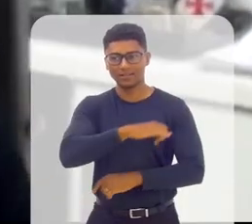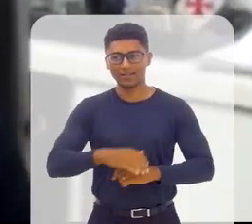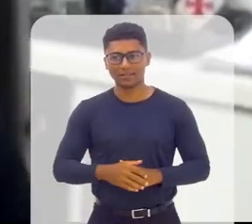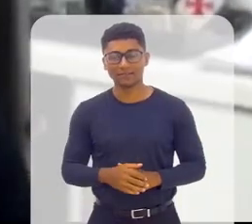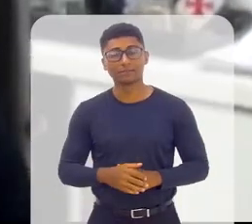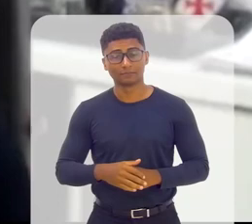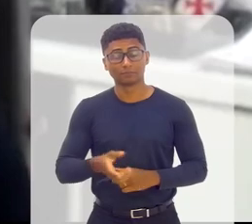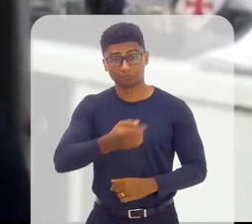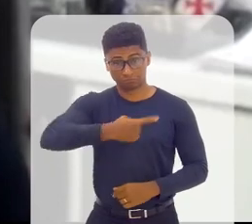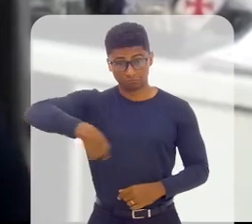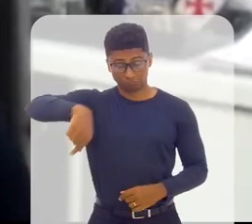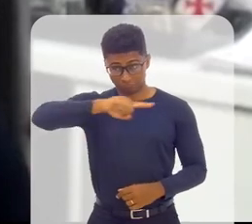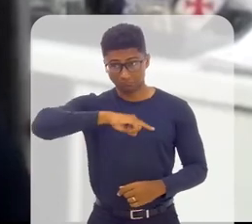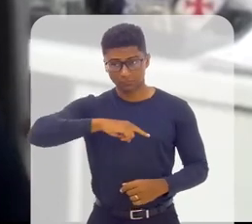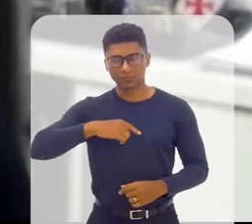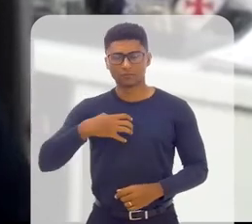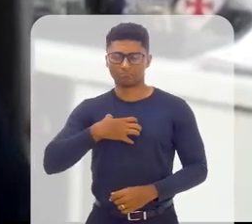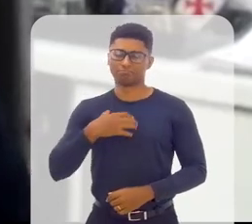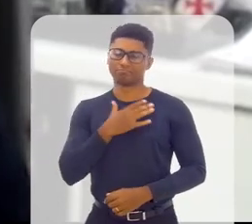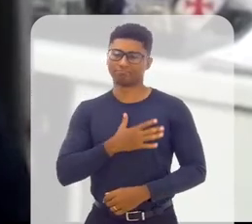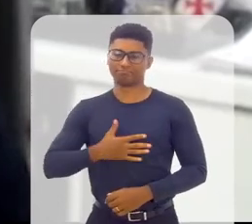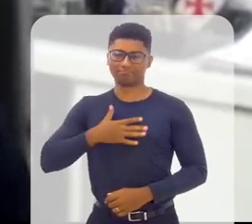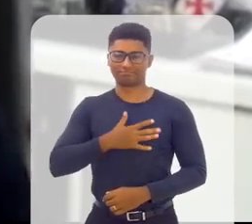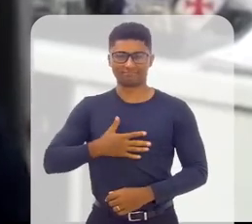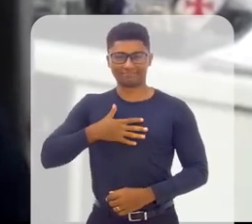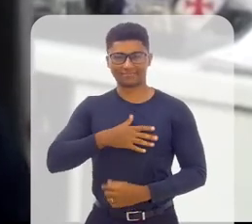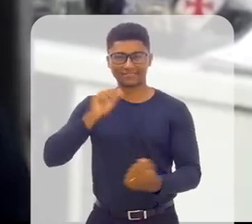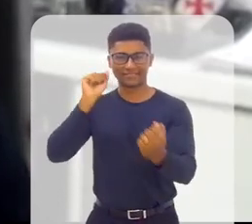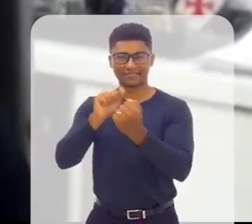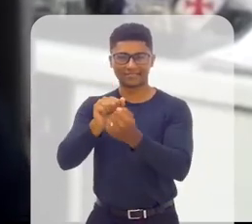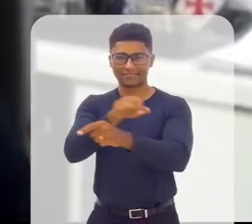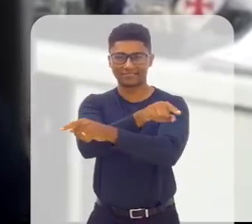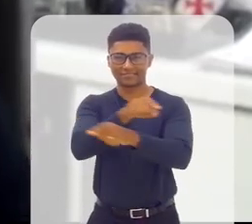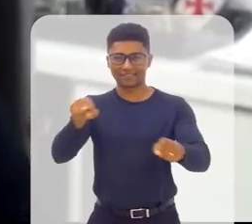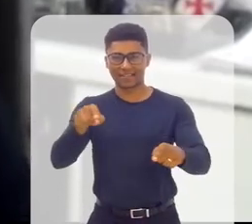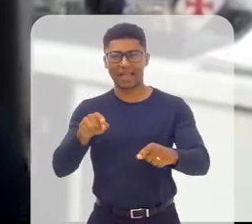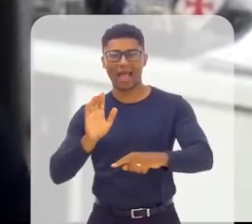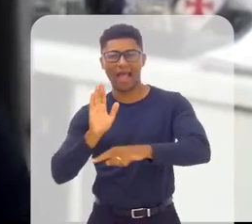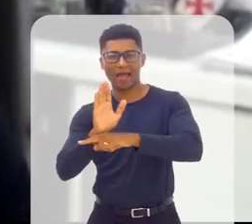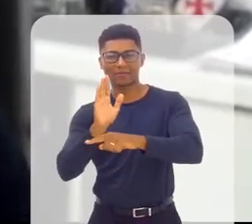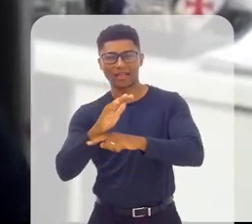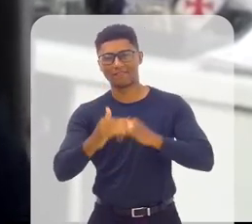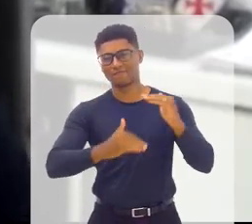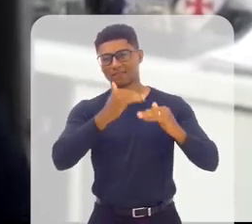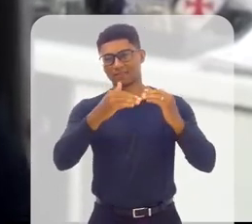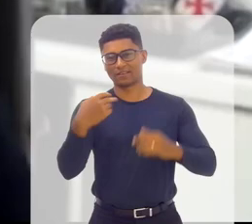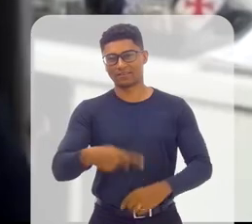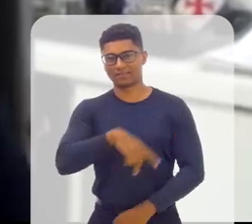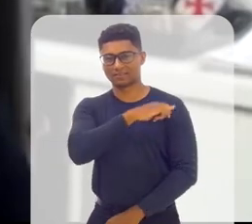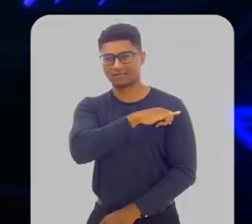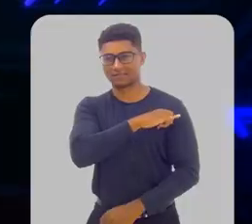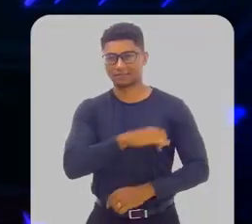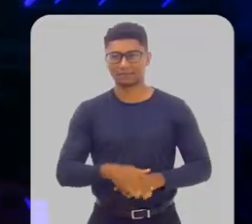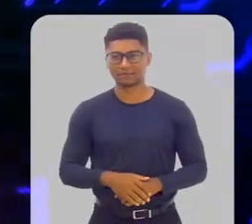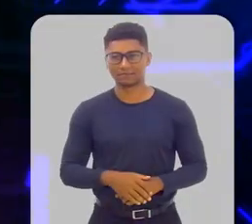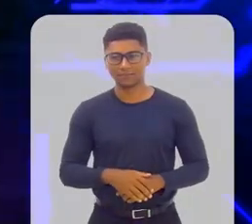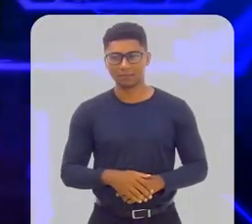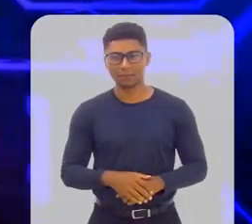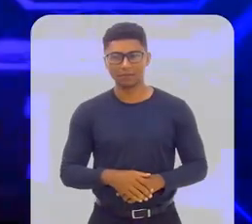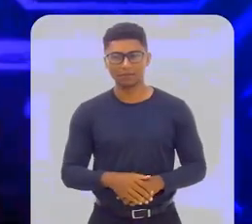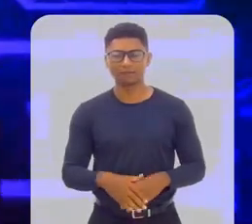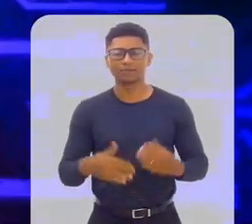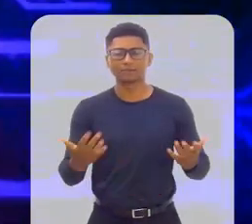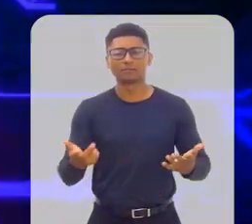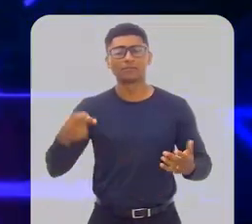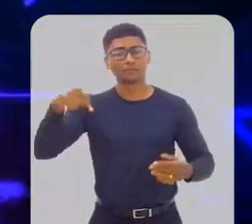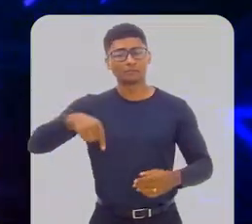gente. A gente é muito satisfeito de estar próximo de vocês e contribuir com essa evolução do nosso Estado. Nesse bloco, quem